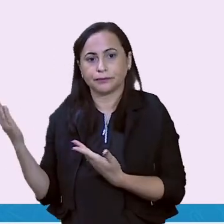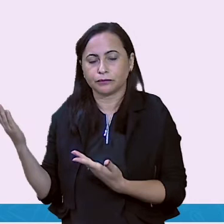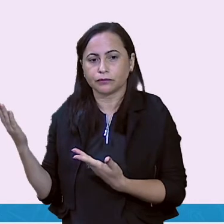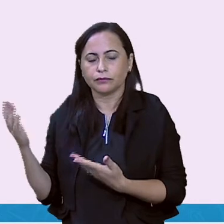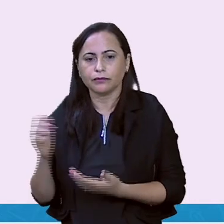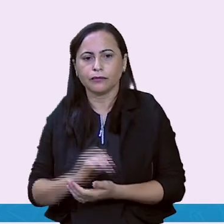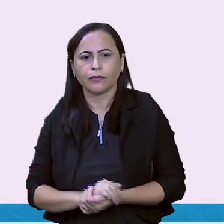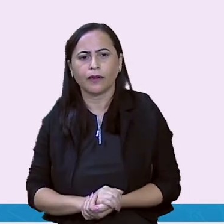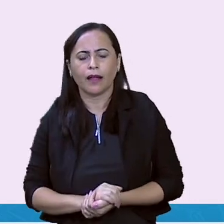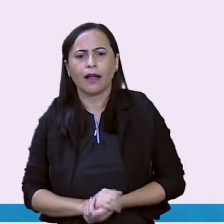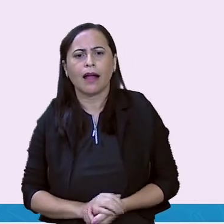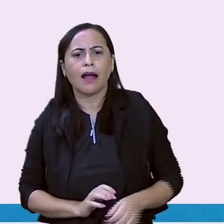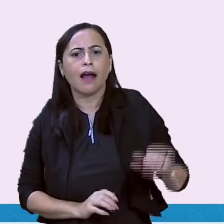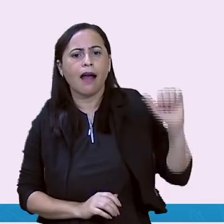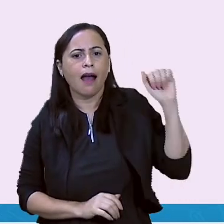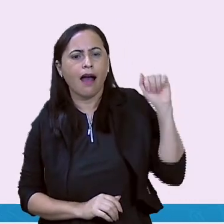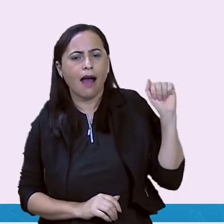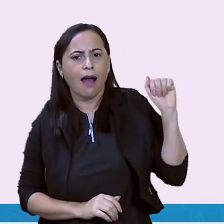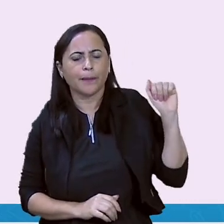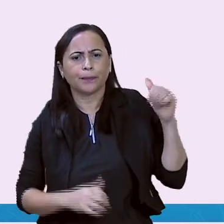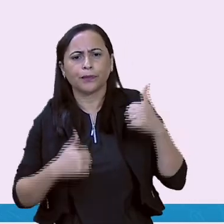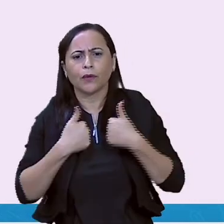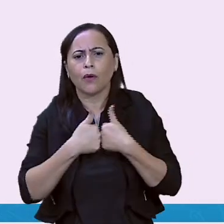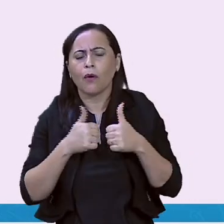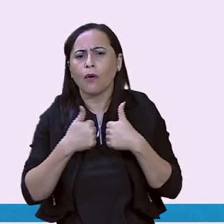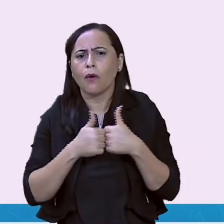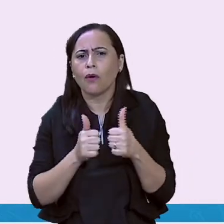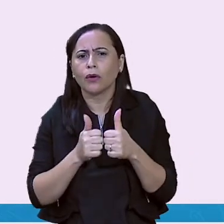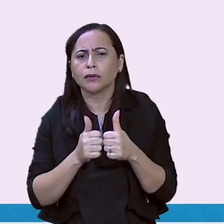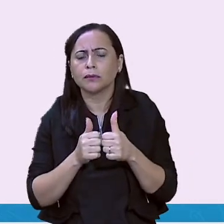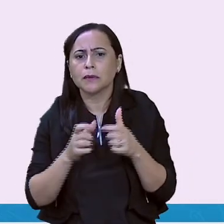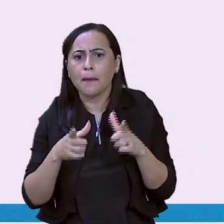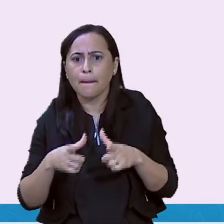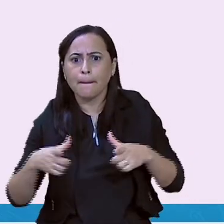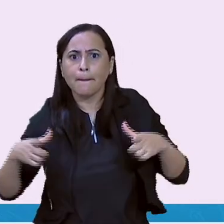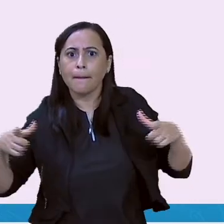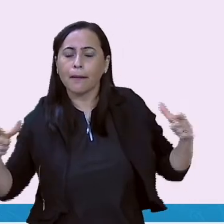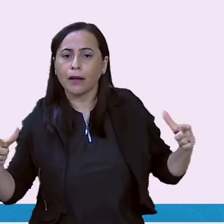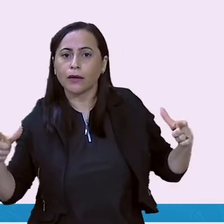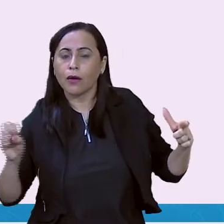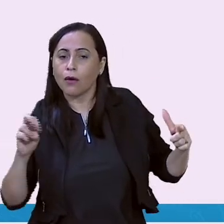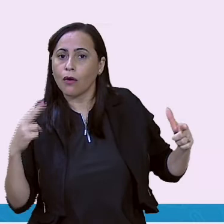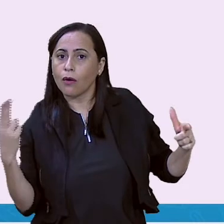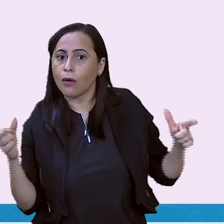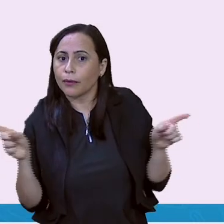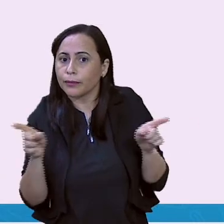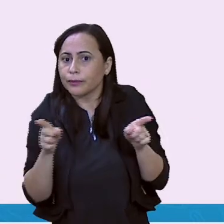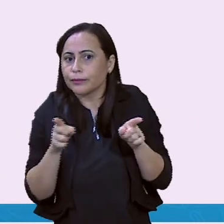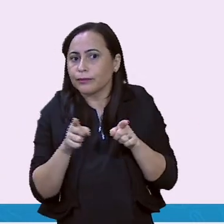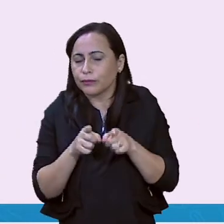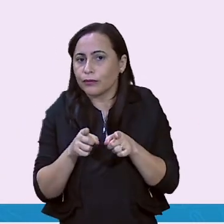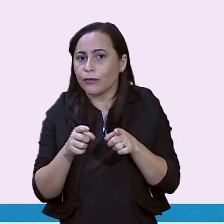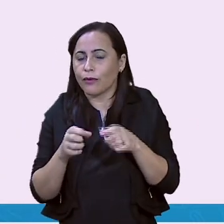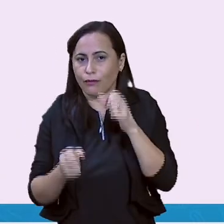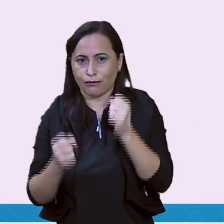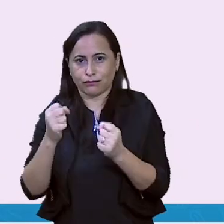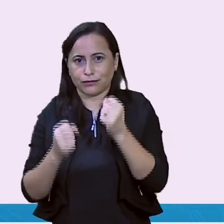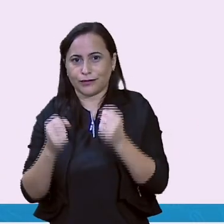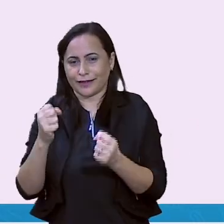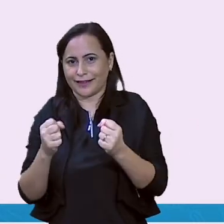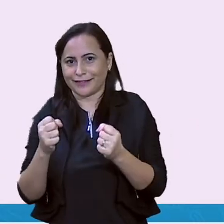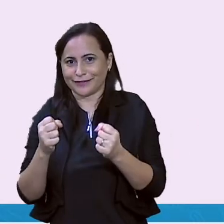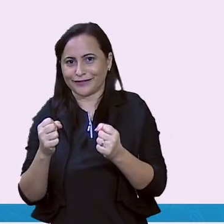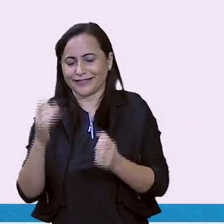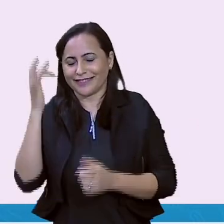ônibus é mais comprido ou mais curto que um carro? Fácil, né? Porque o ônibus é